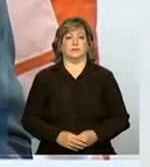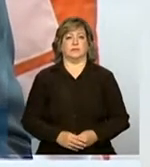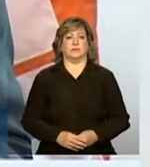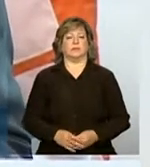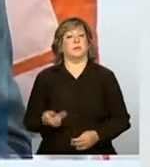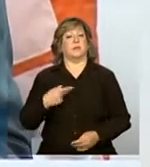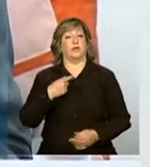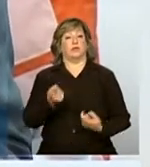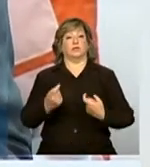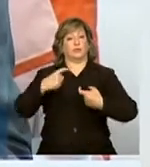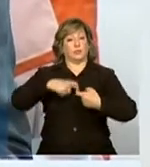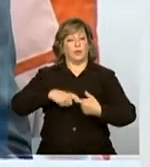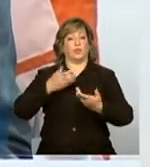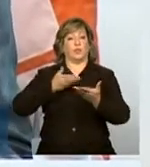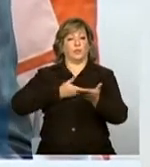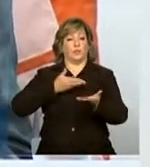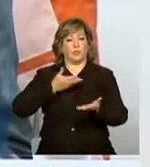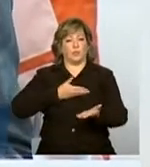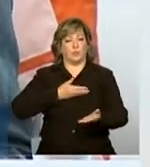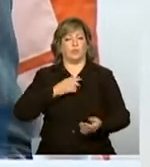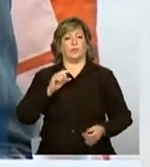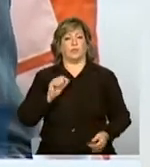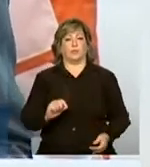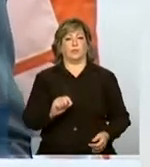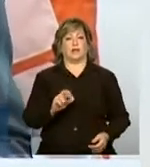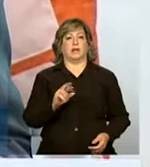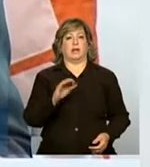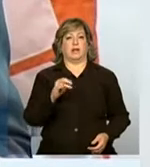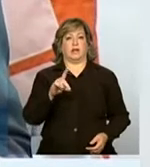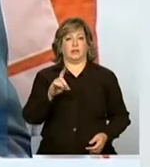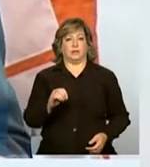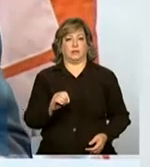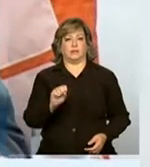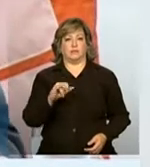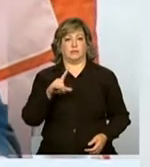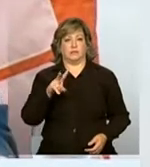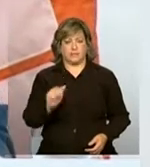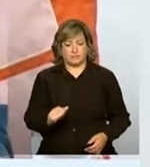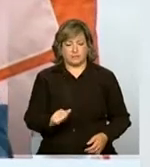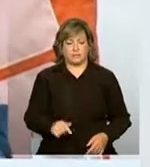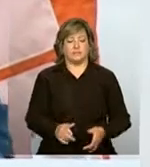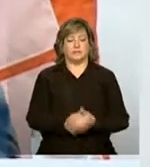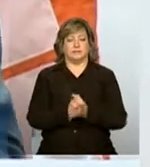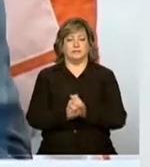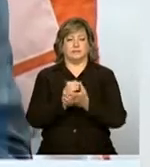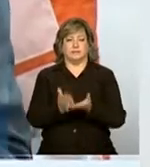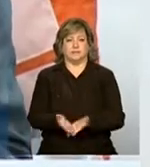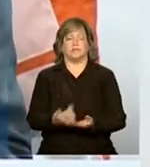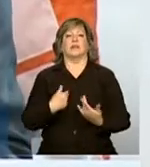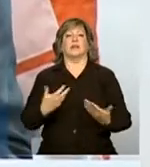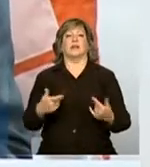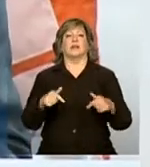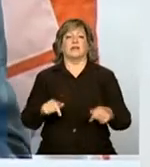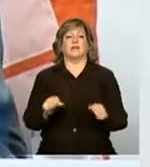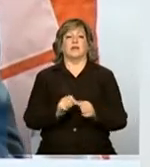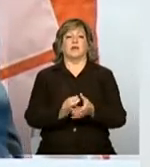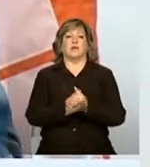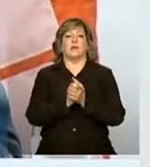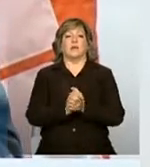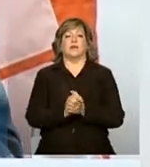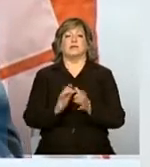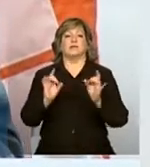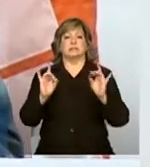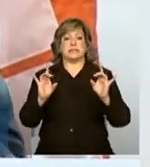meu sócio, companheiro e amigo Ricardo Vinhas Correia da Silva. Eu queria aqui fazer um cumprimento